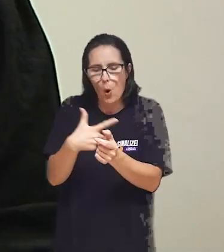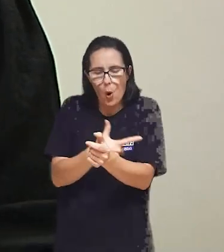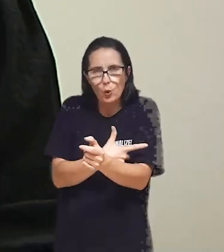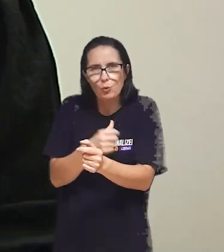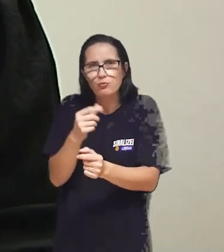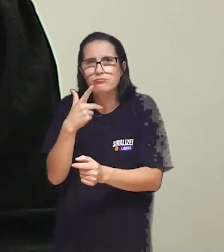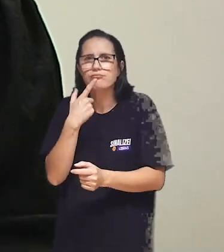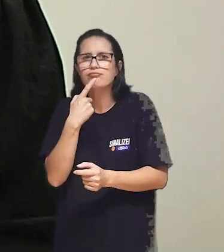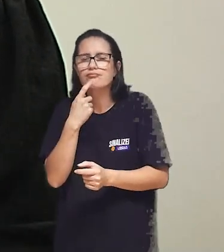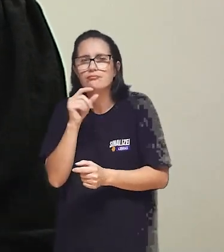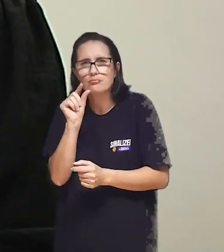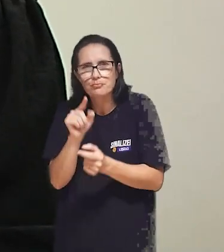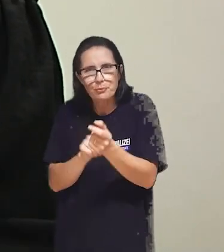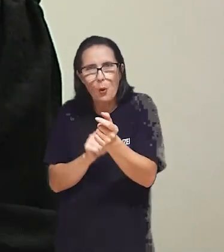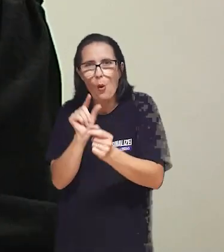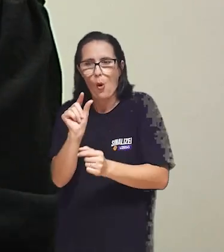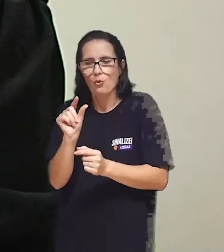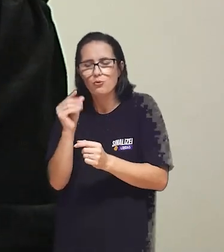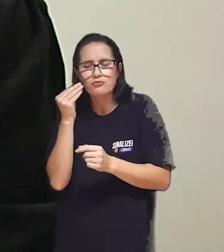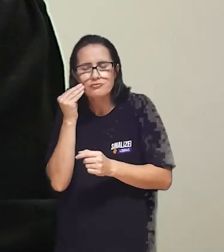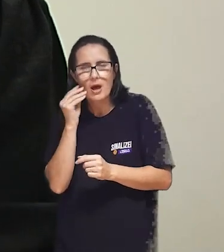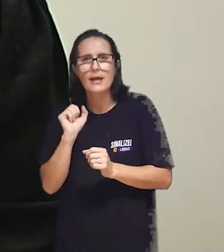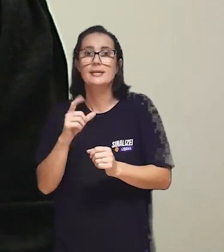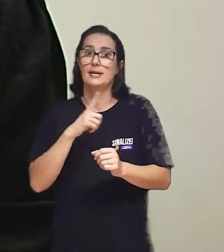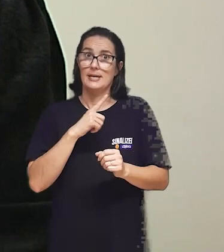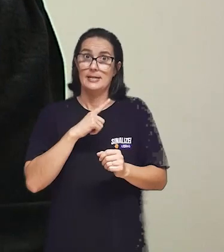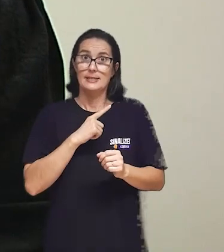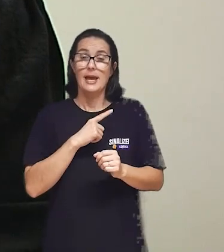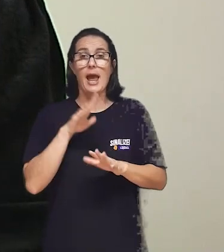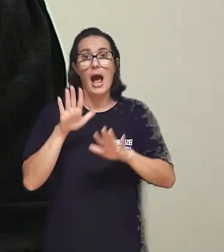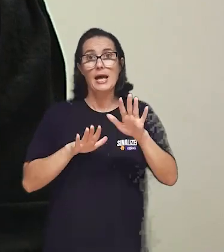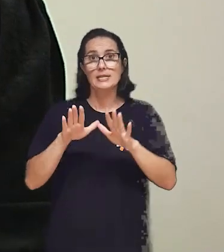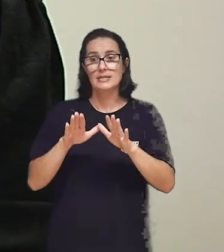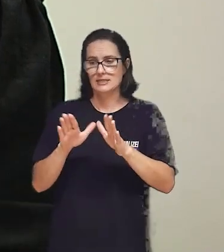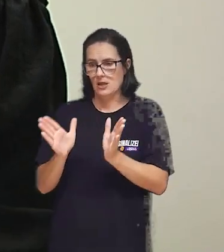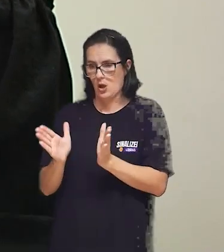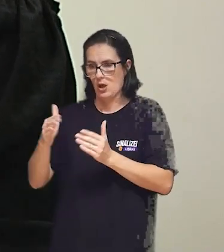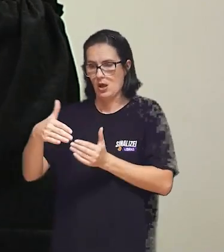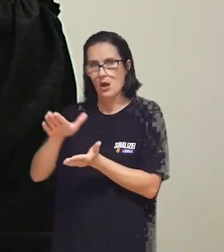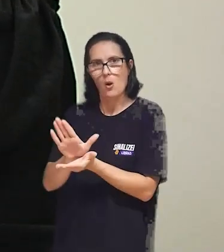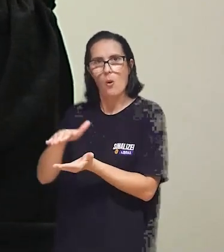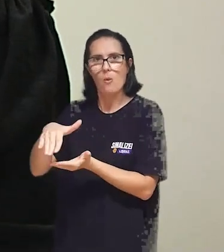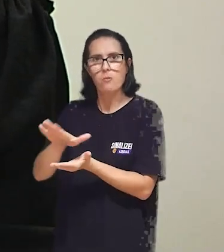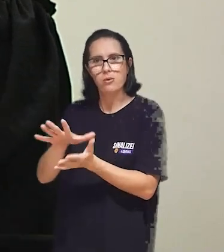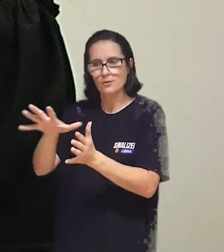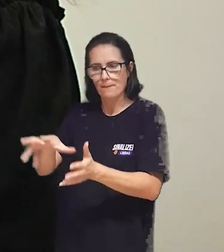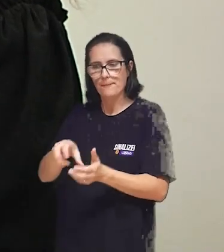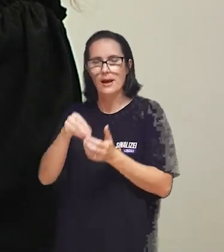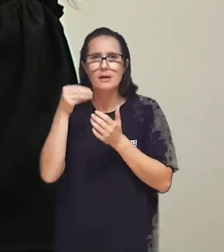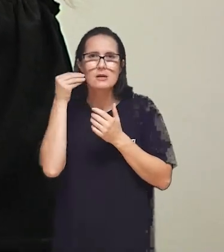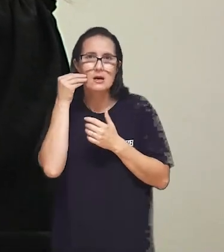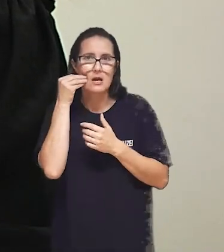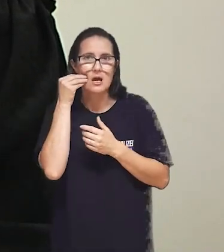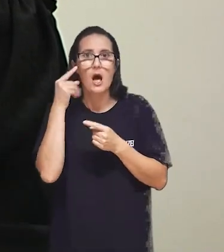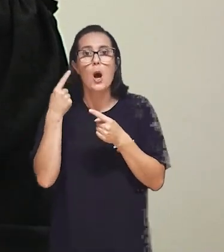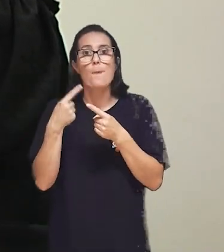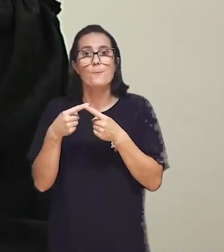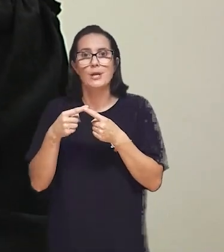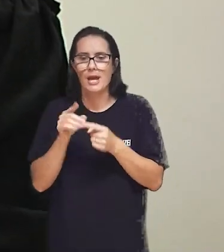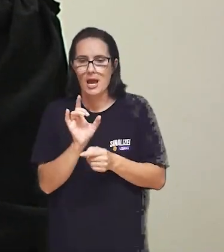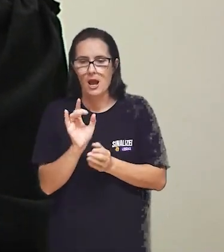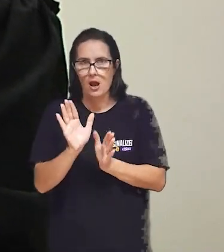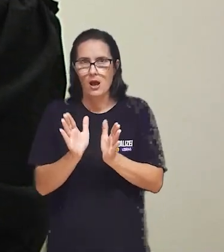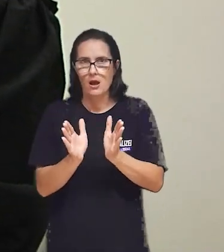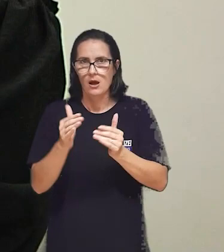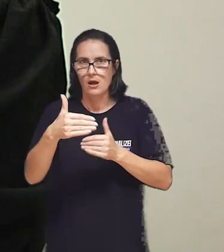doadores. Existem também os testes realizados efetivamente com as bolsas de sangue, porque cada bolsa de sangue ela precisa